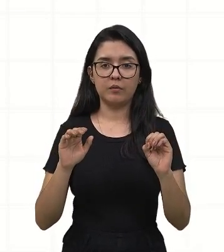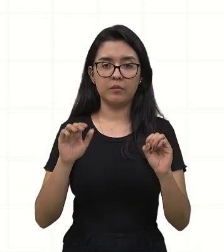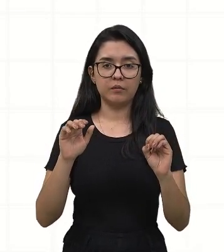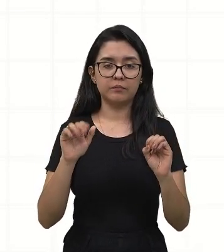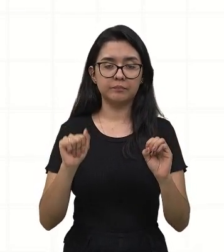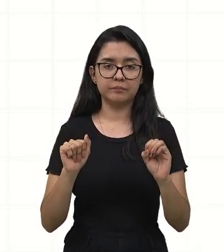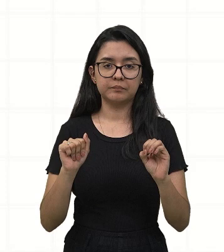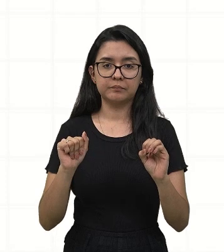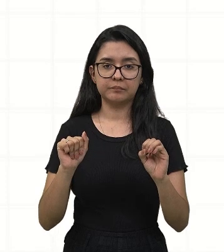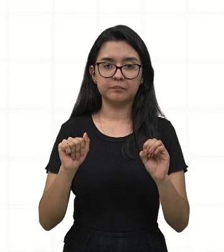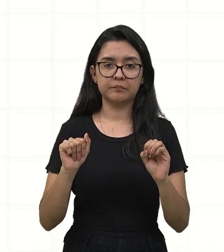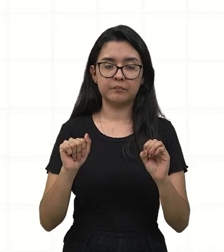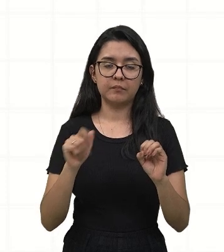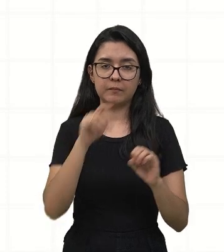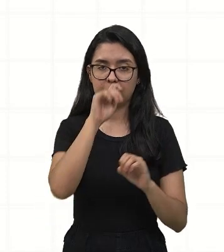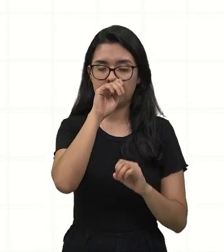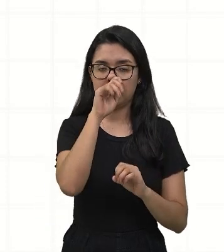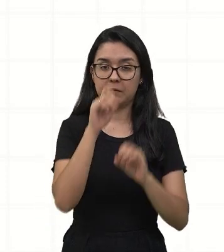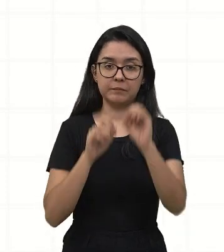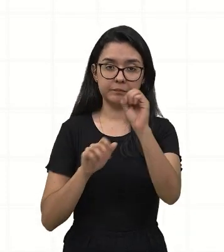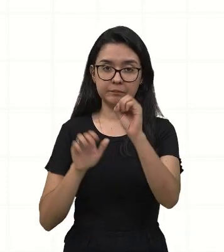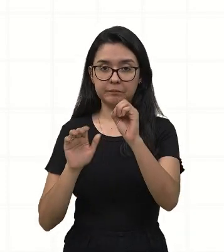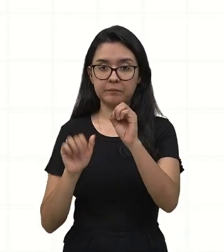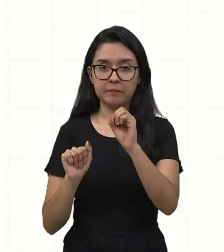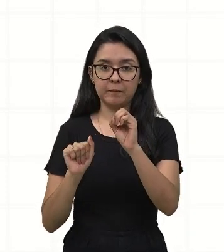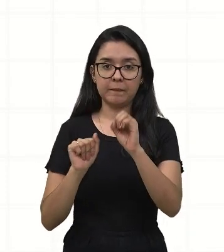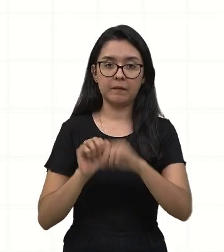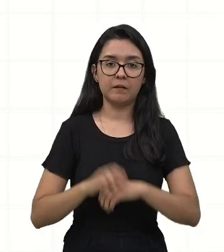semirreta OA. Aqui, ó.